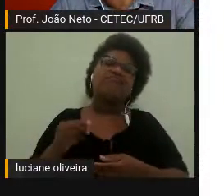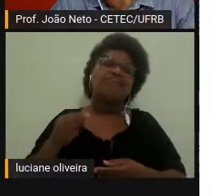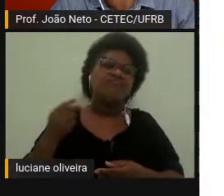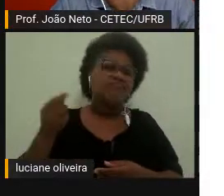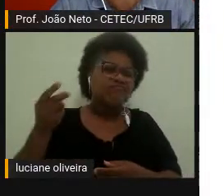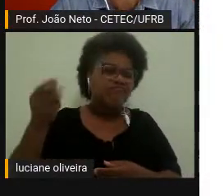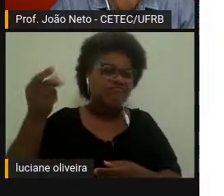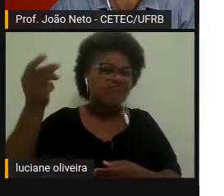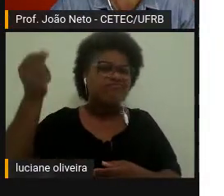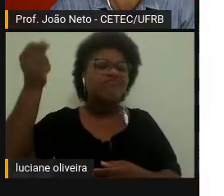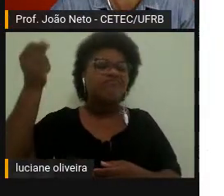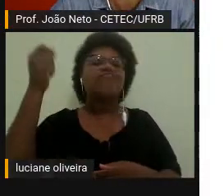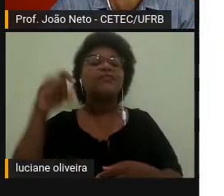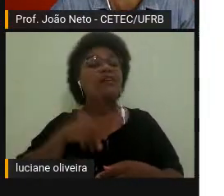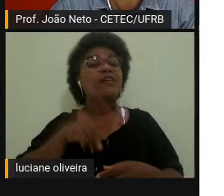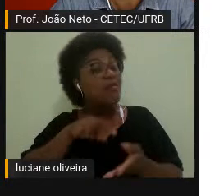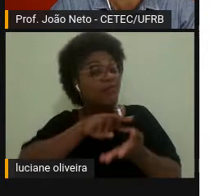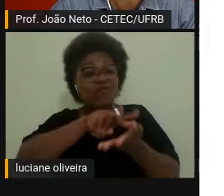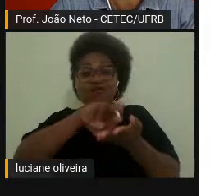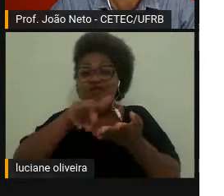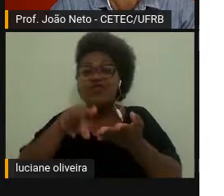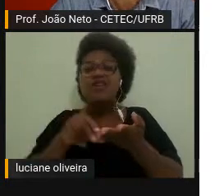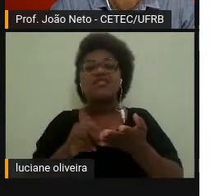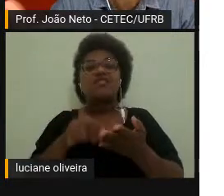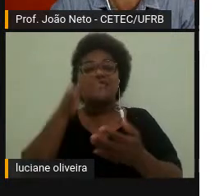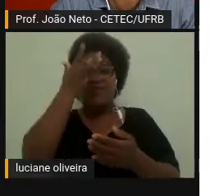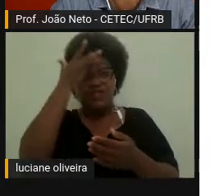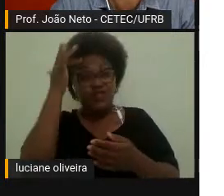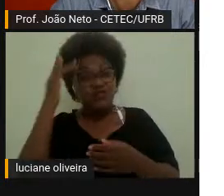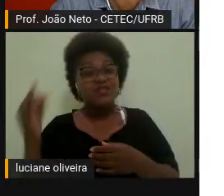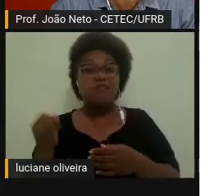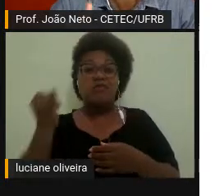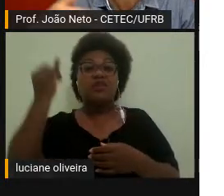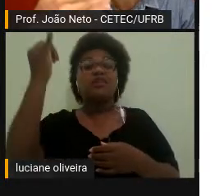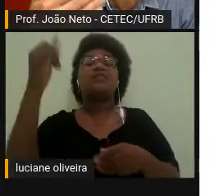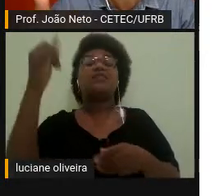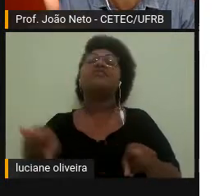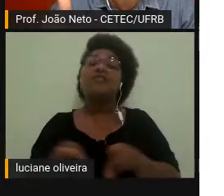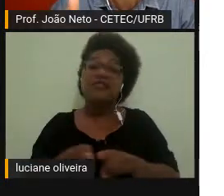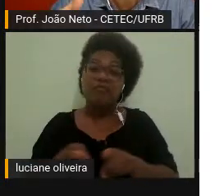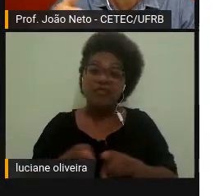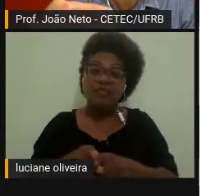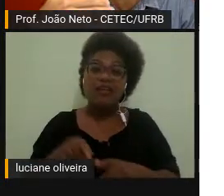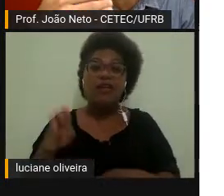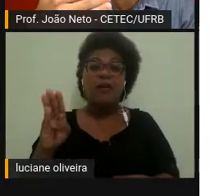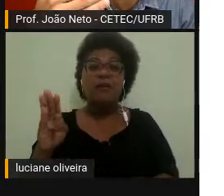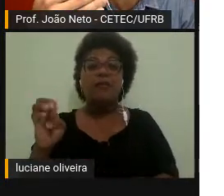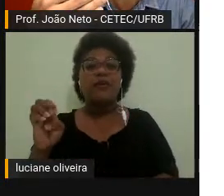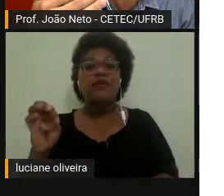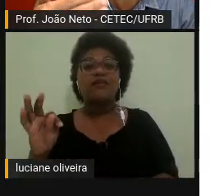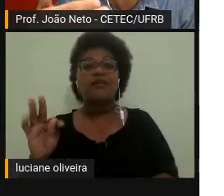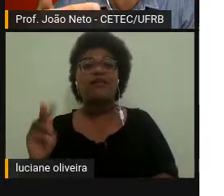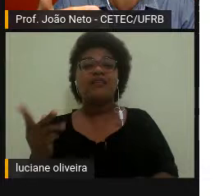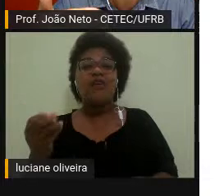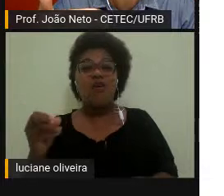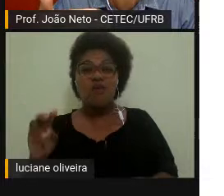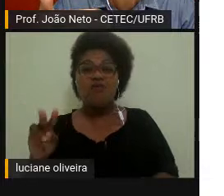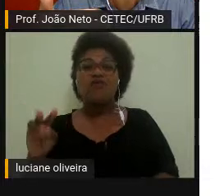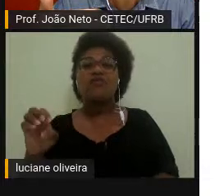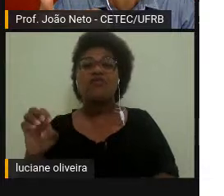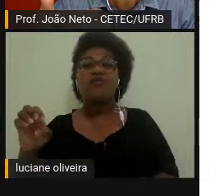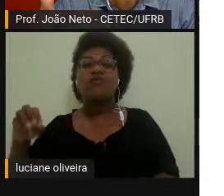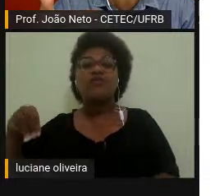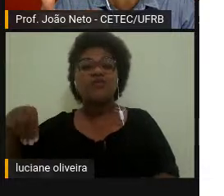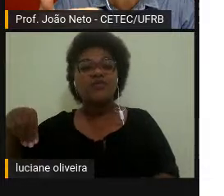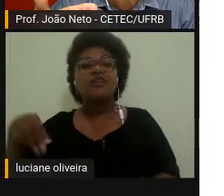de a de figuras né é inclusive Beethoven grande compositor compositor a da